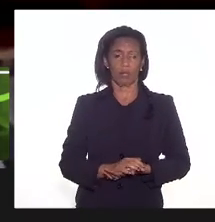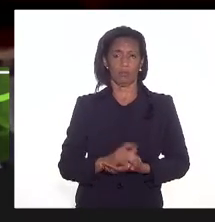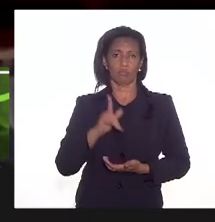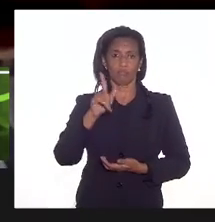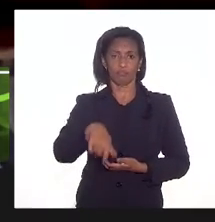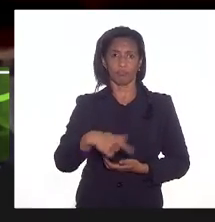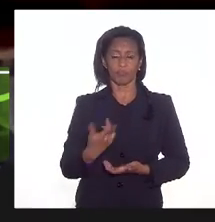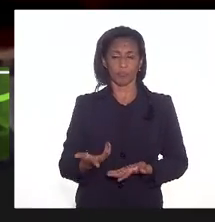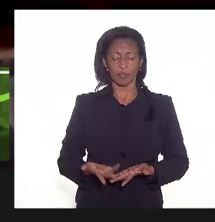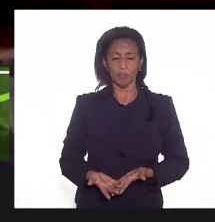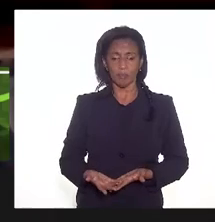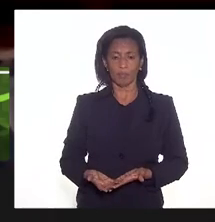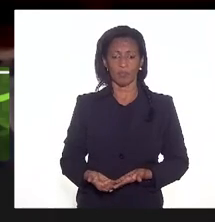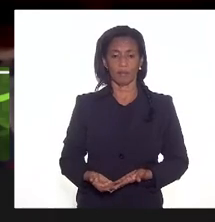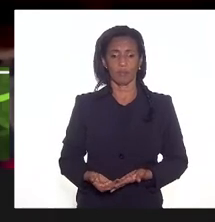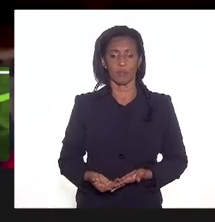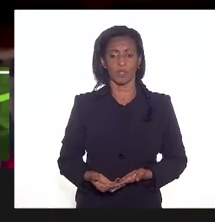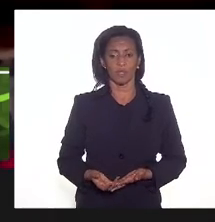a questão